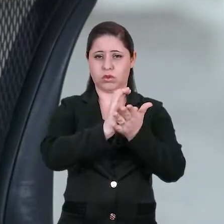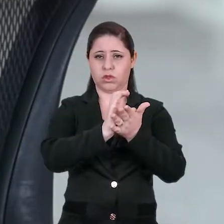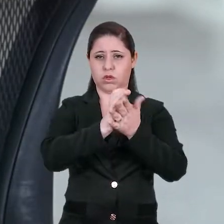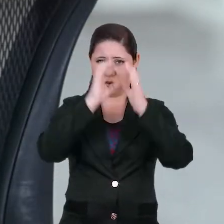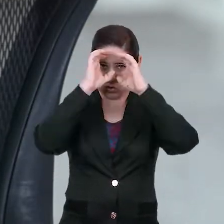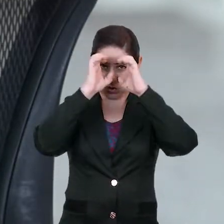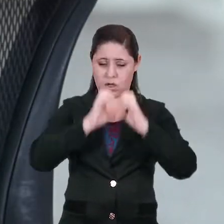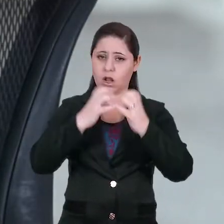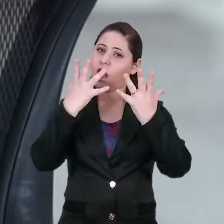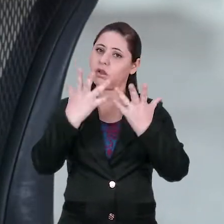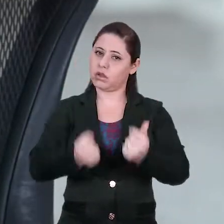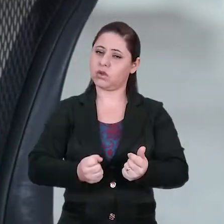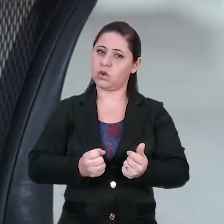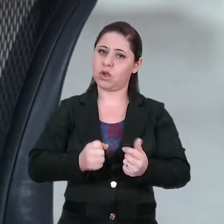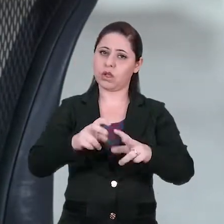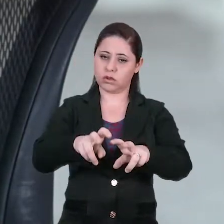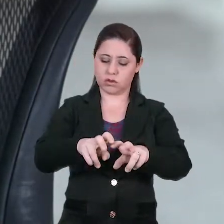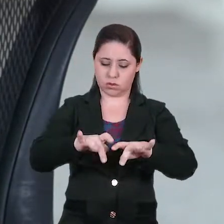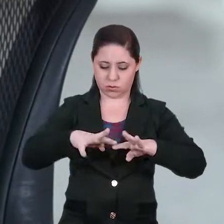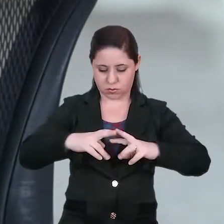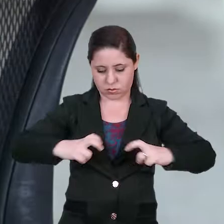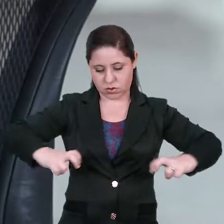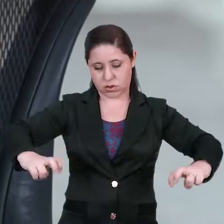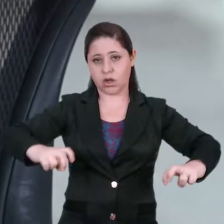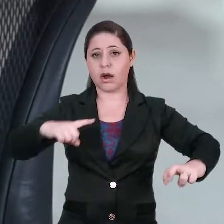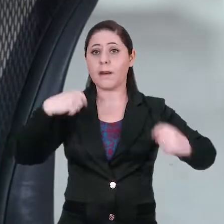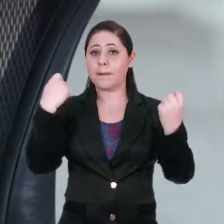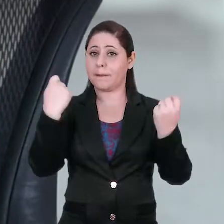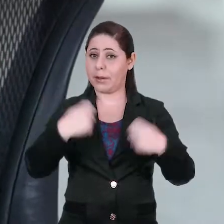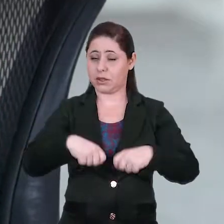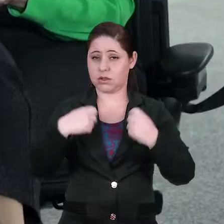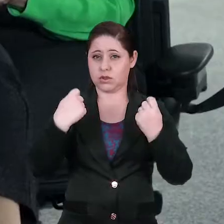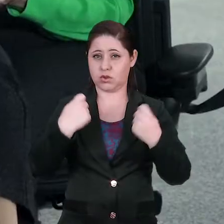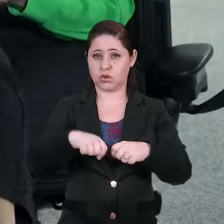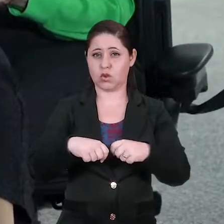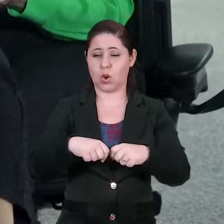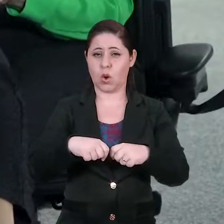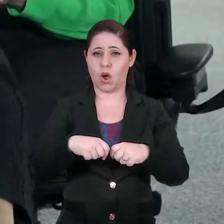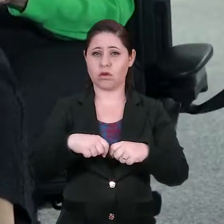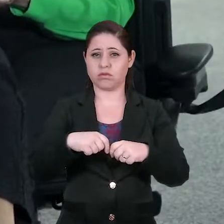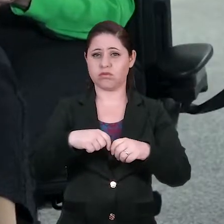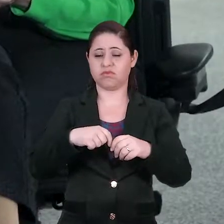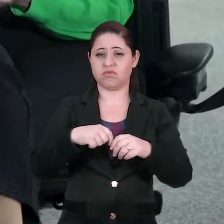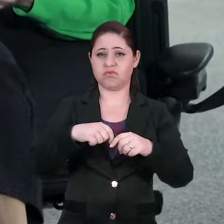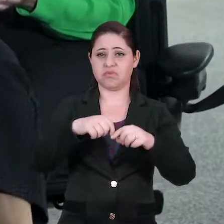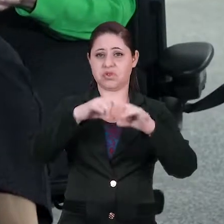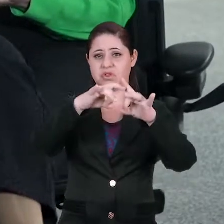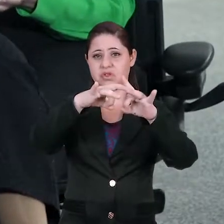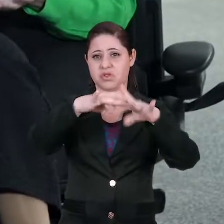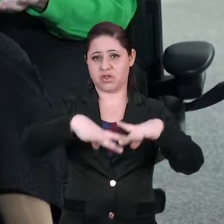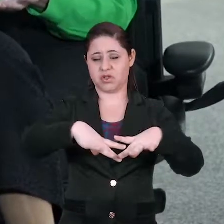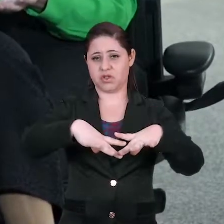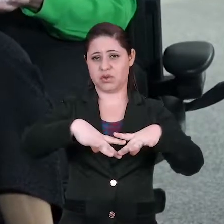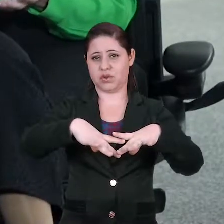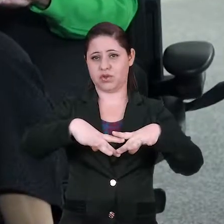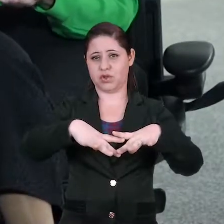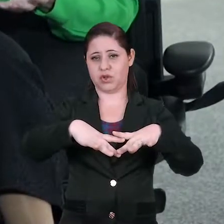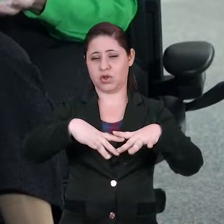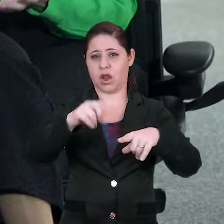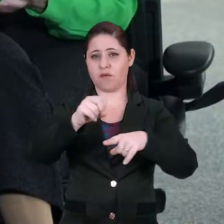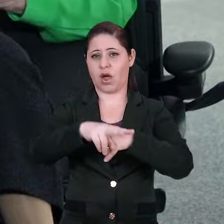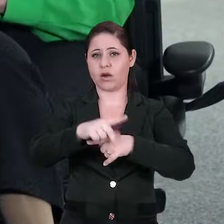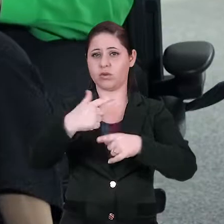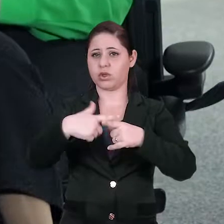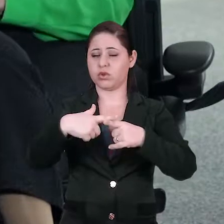para o plenário e no plenário ele teve que renunciar porque não tinha